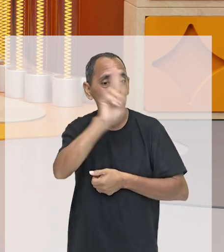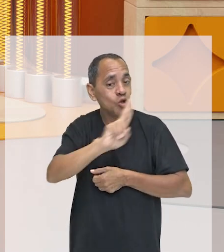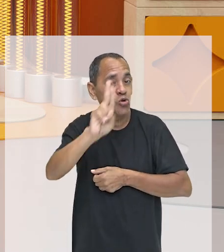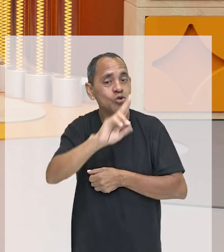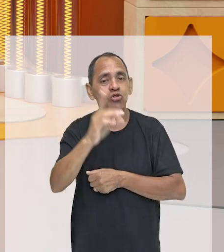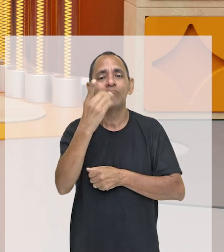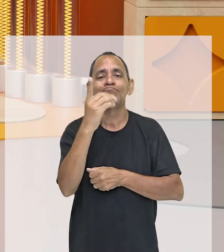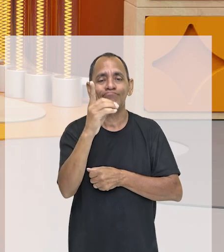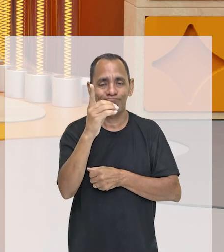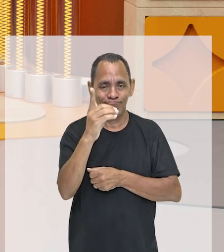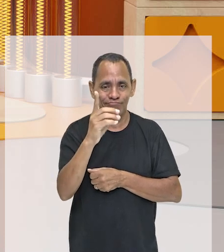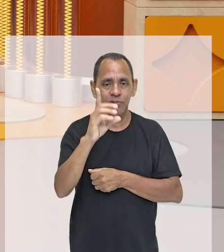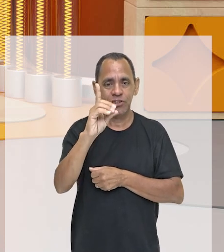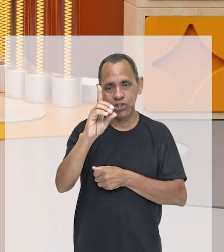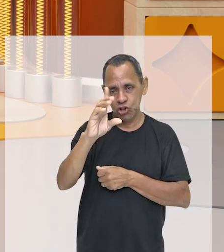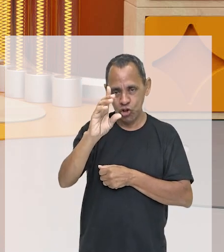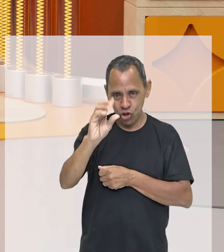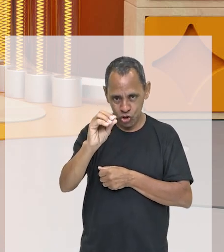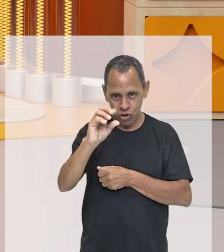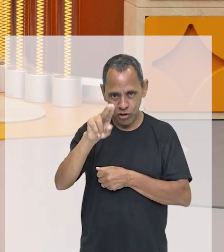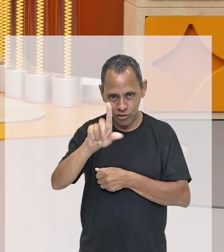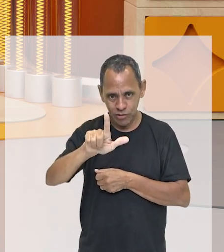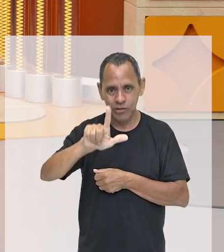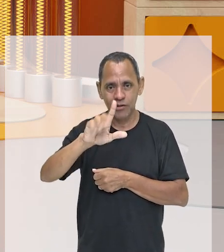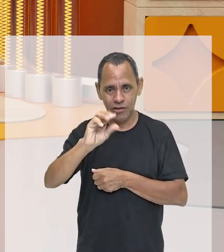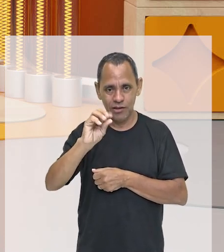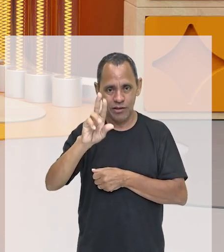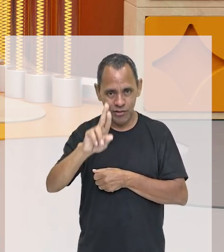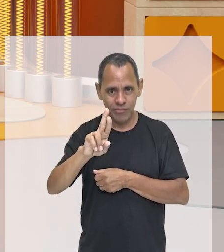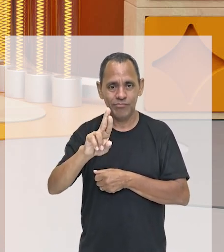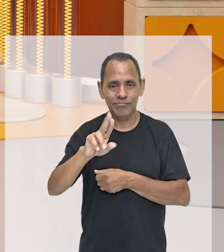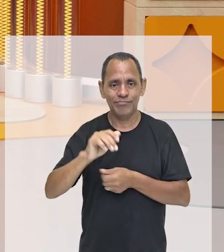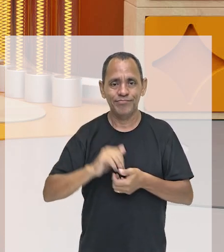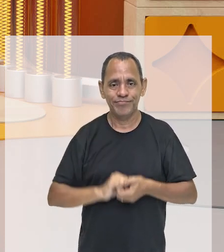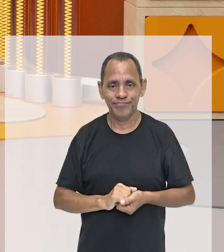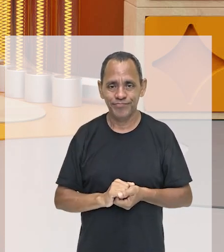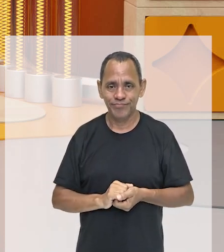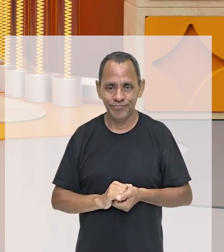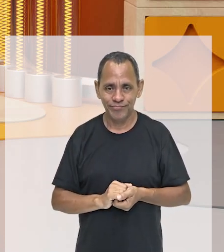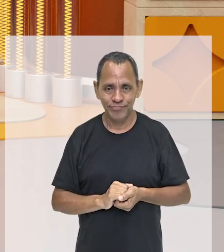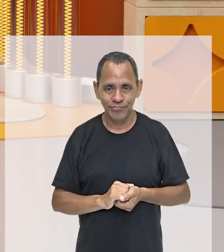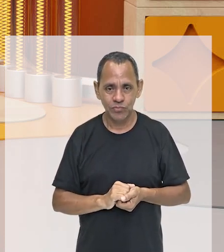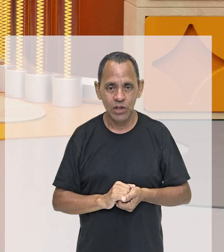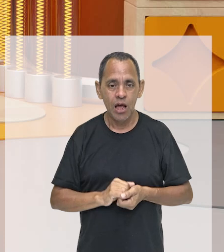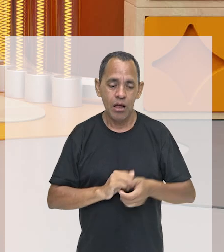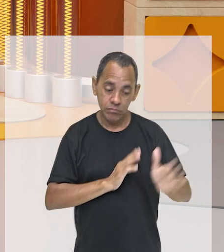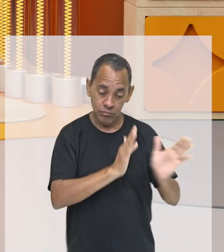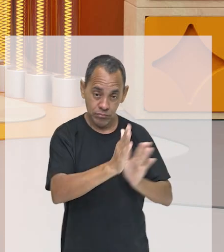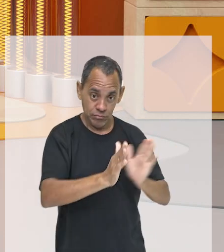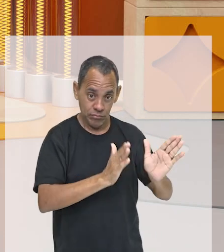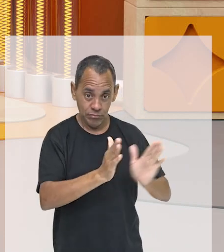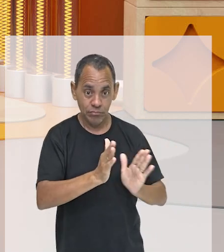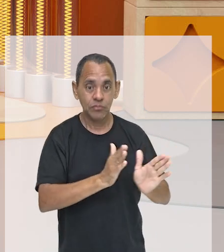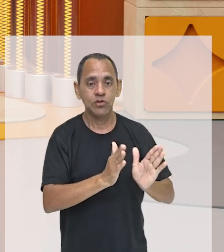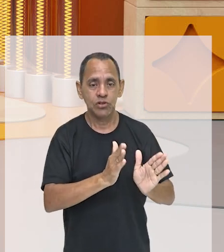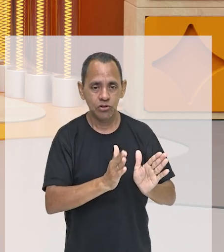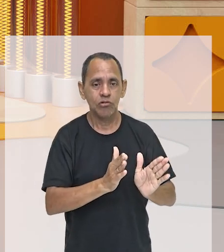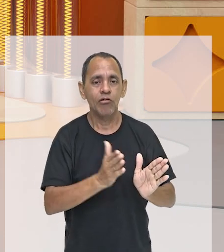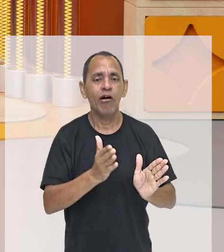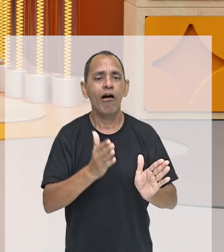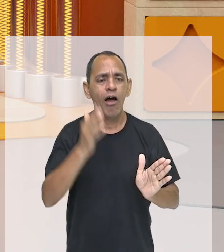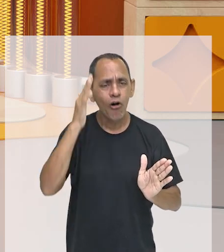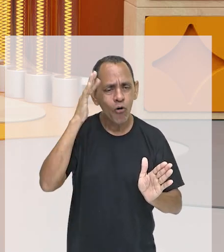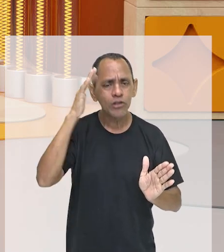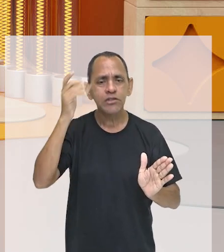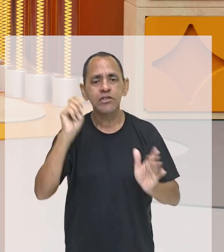que utiliza o dólar americano, tá? E isso naquele período, porque